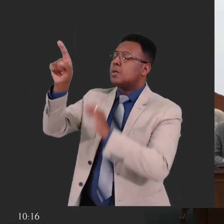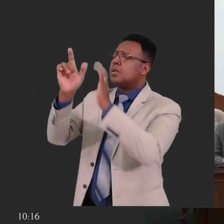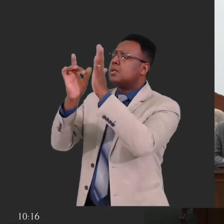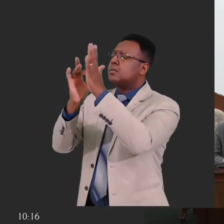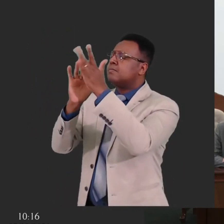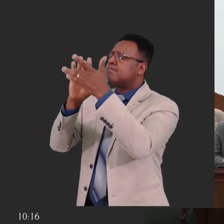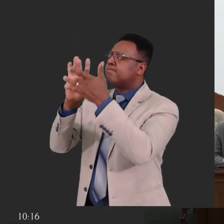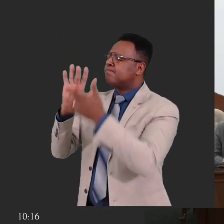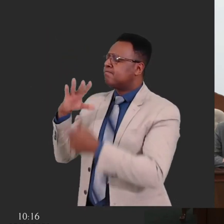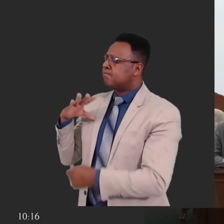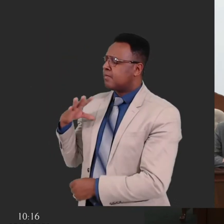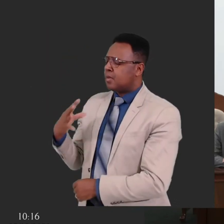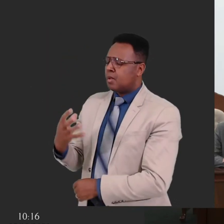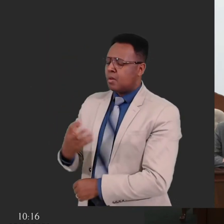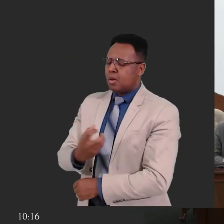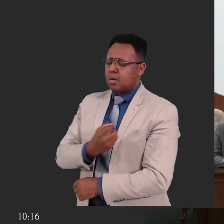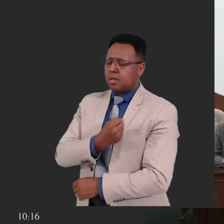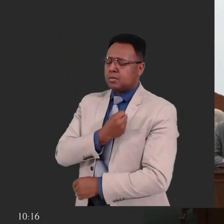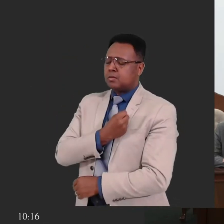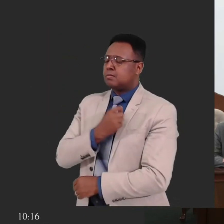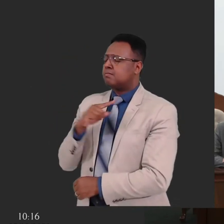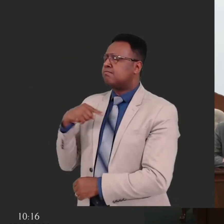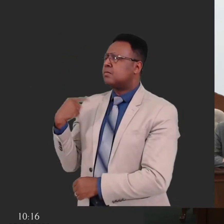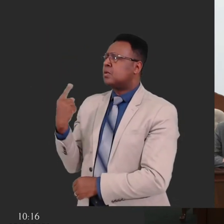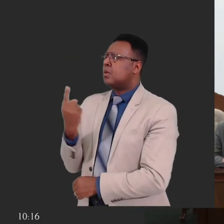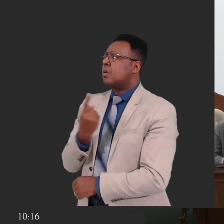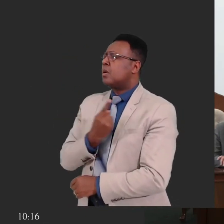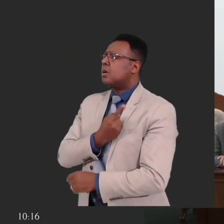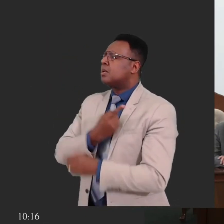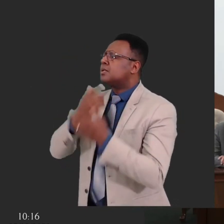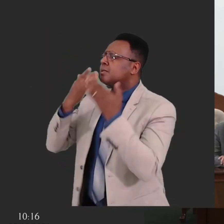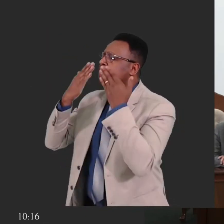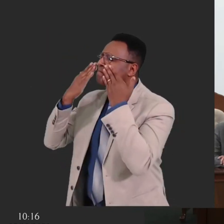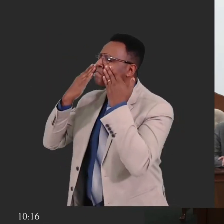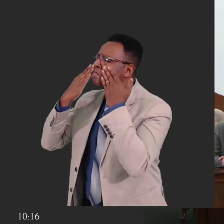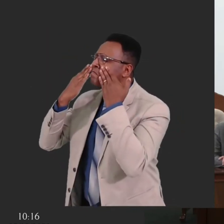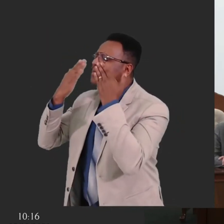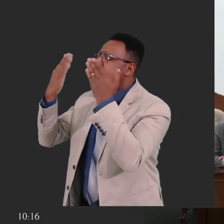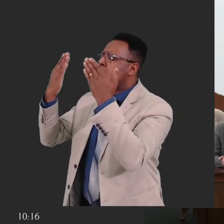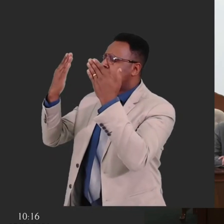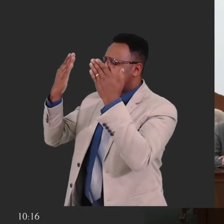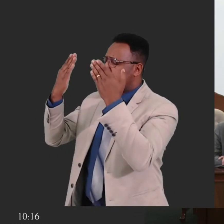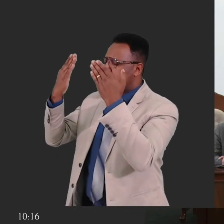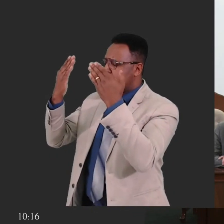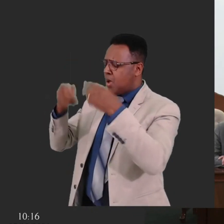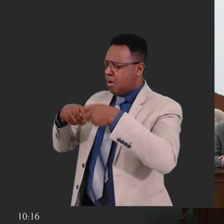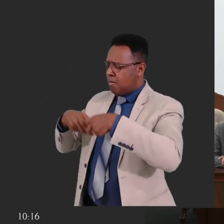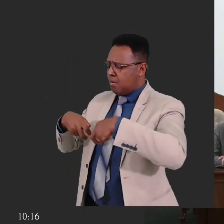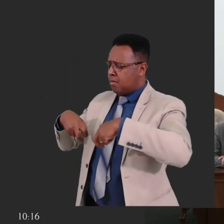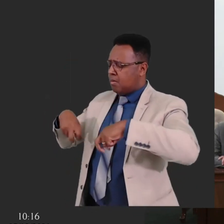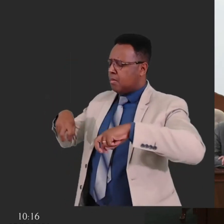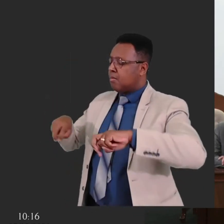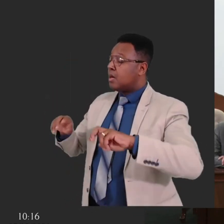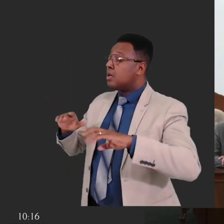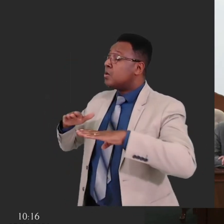tua presença, nos encontramos com os joelhos dobrados, humilhados a teus pés, Senhor.